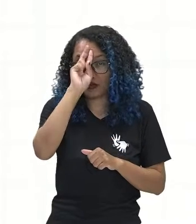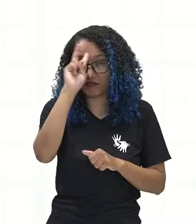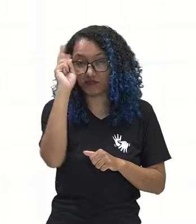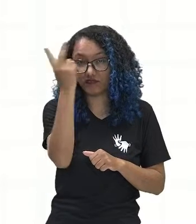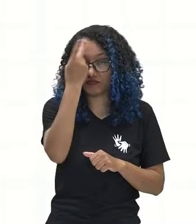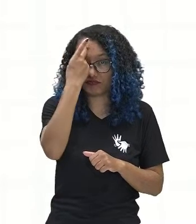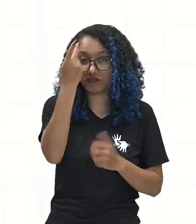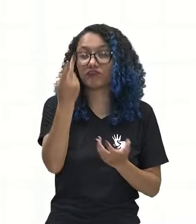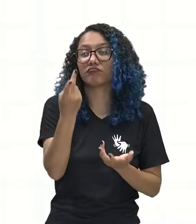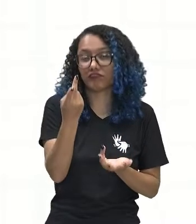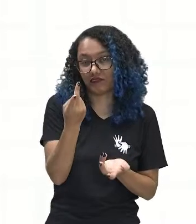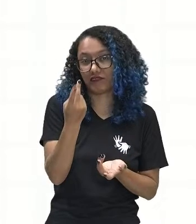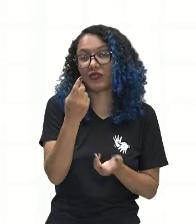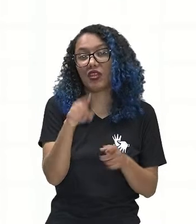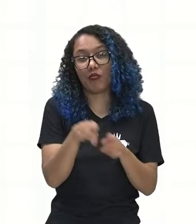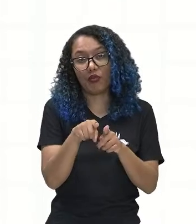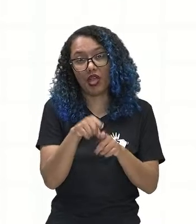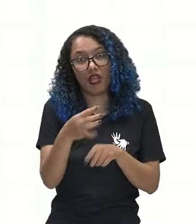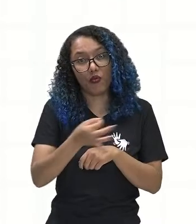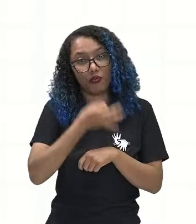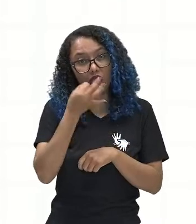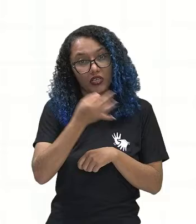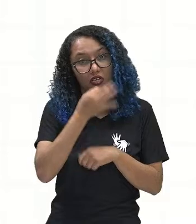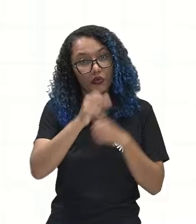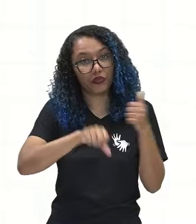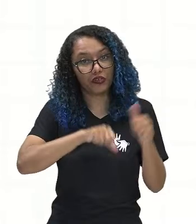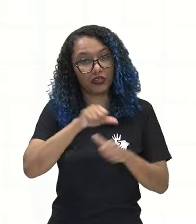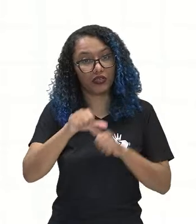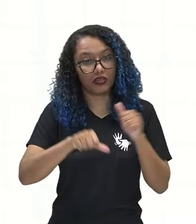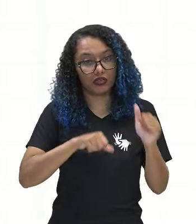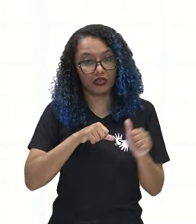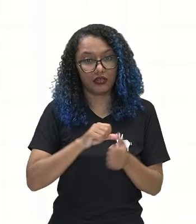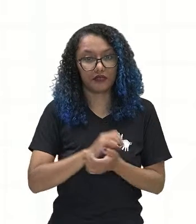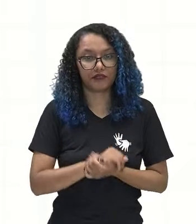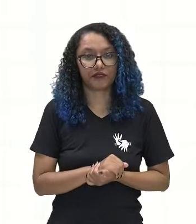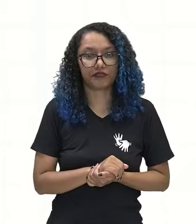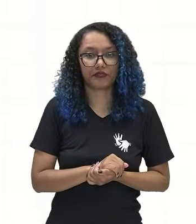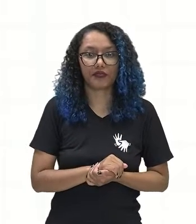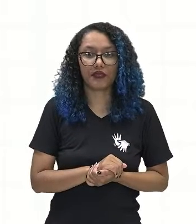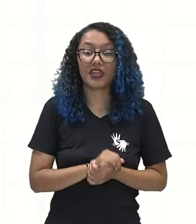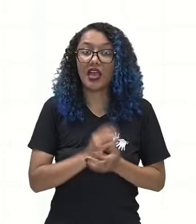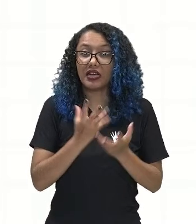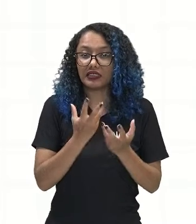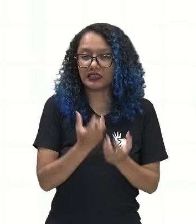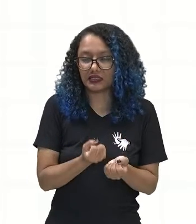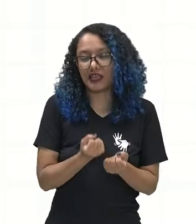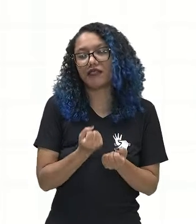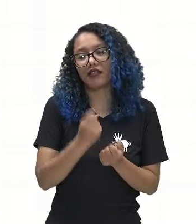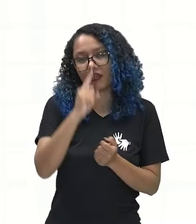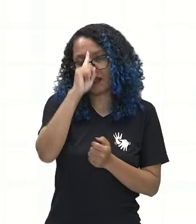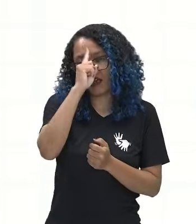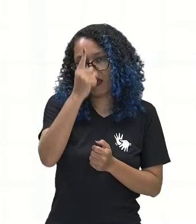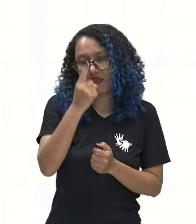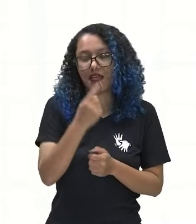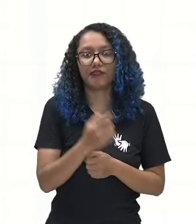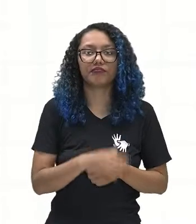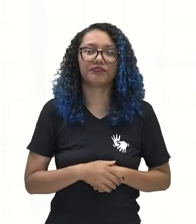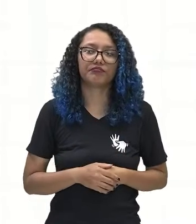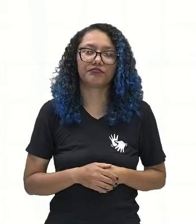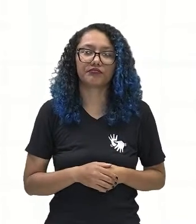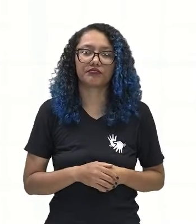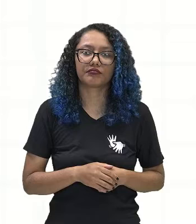opinião das pessoas para a ideia e doutrina que se está querendo inserir. Então, a veiculação